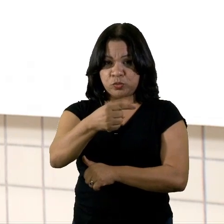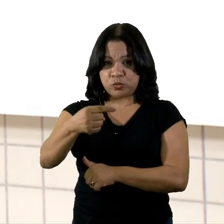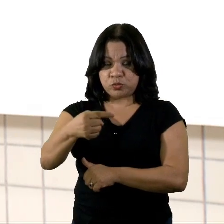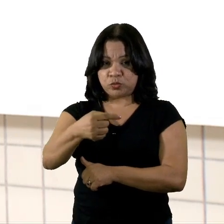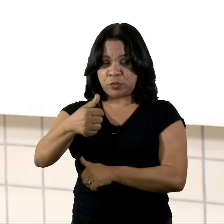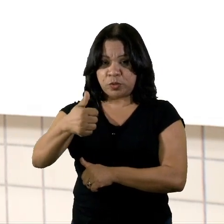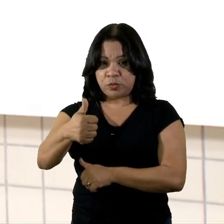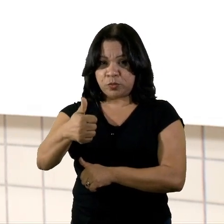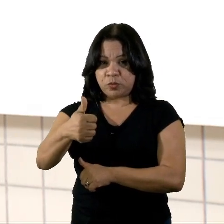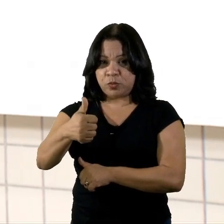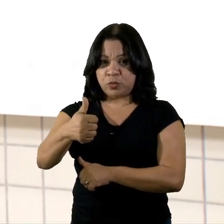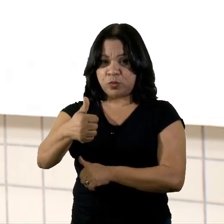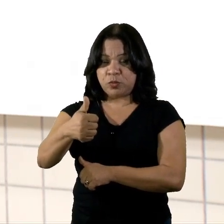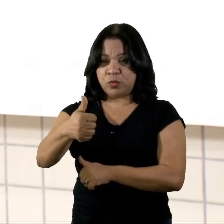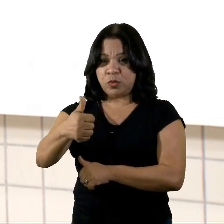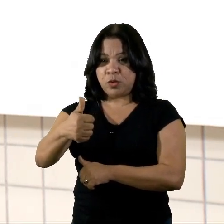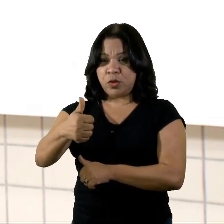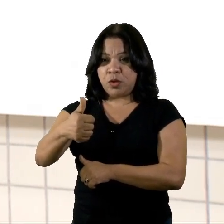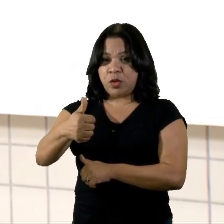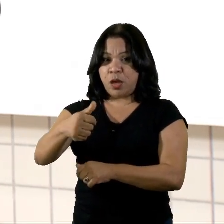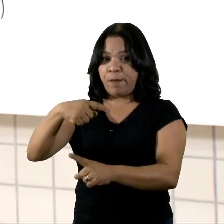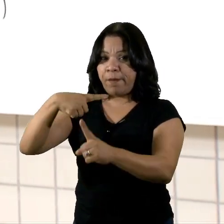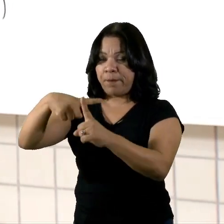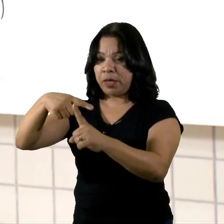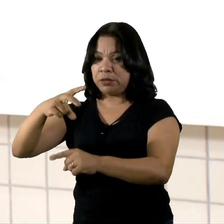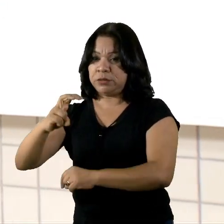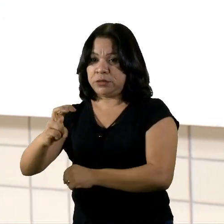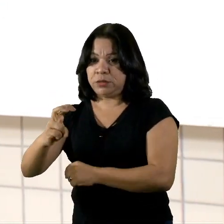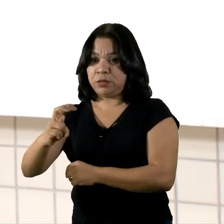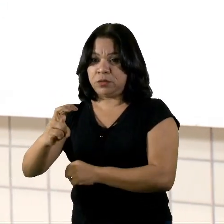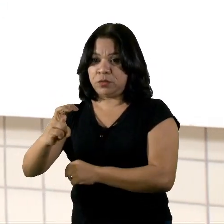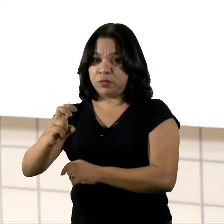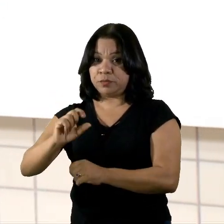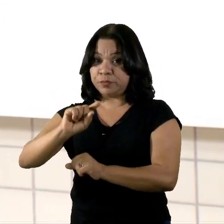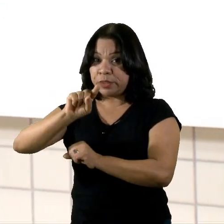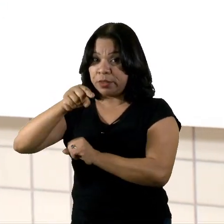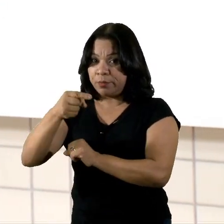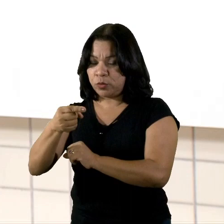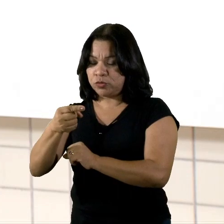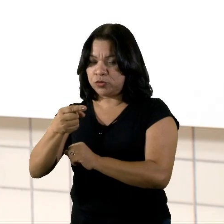o quarto coeficiente é mais 5. Depois,